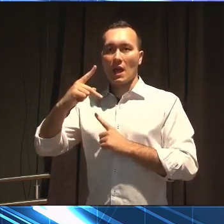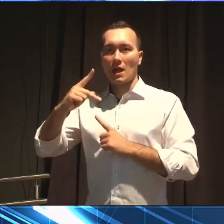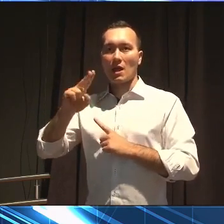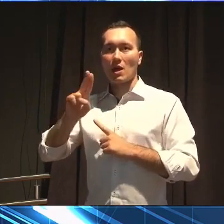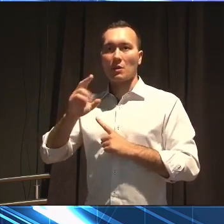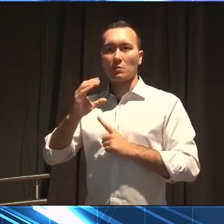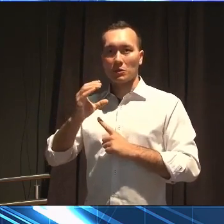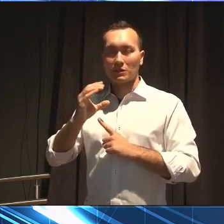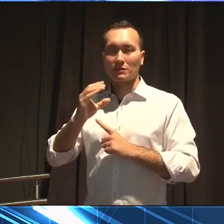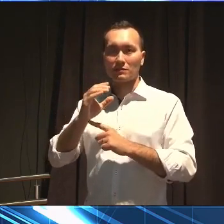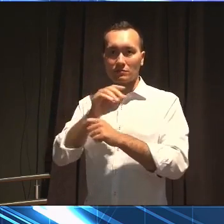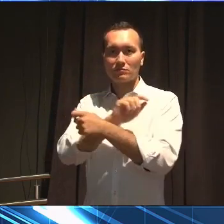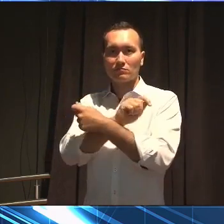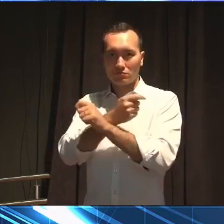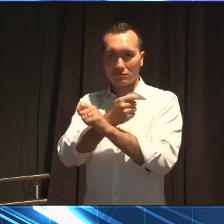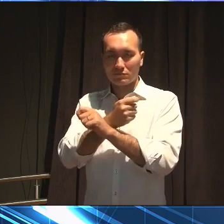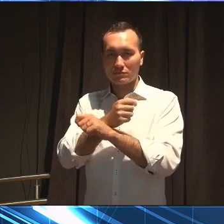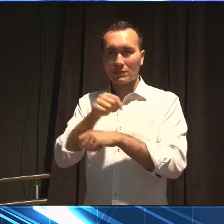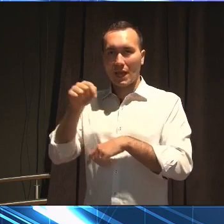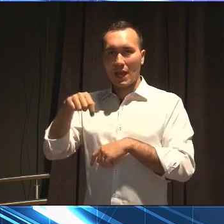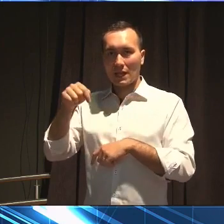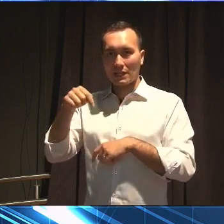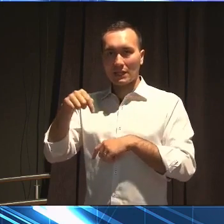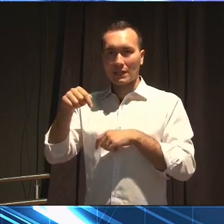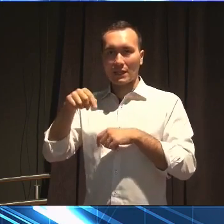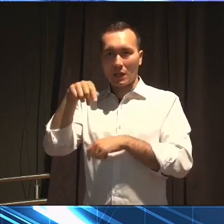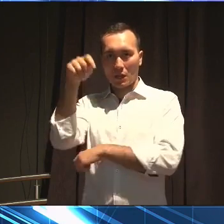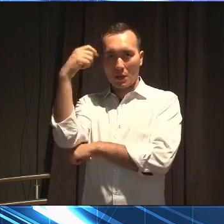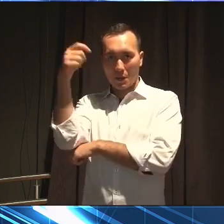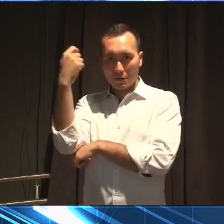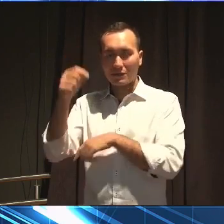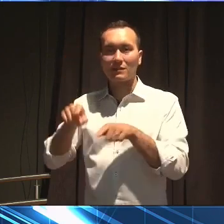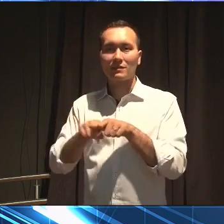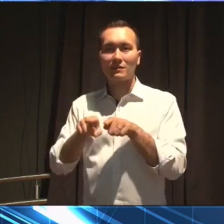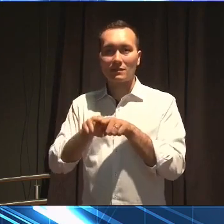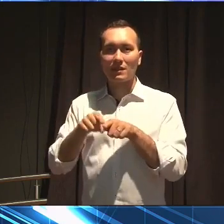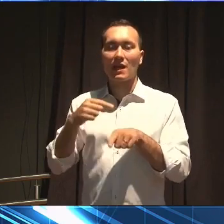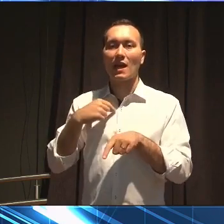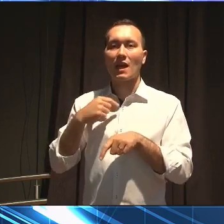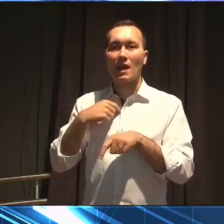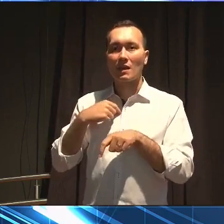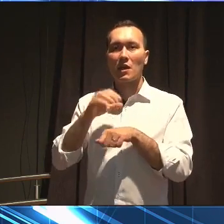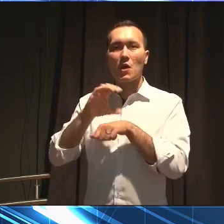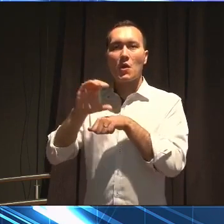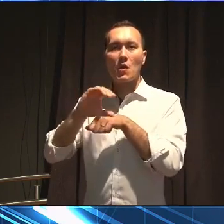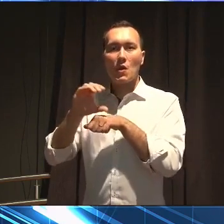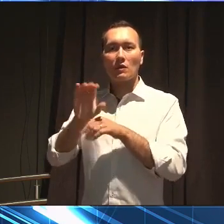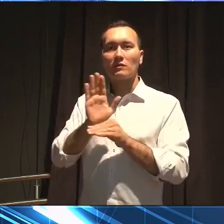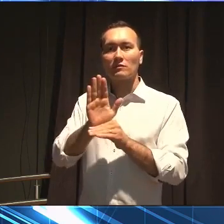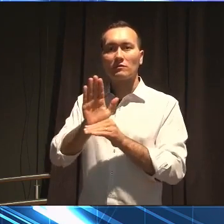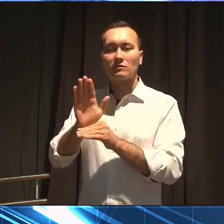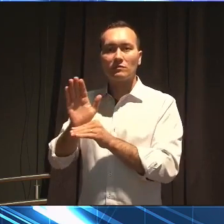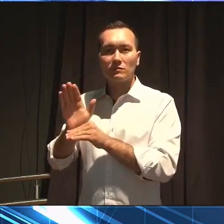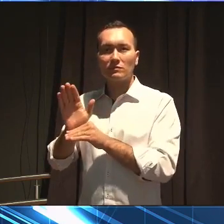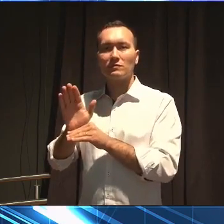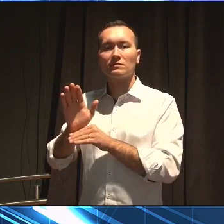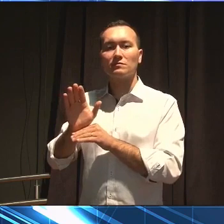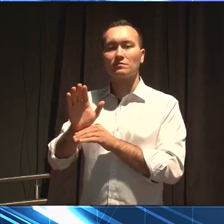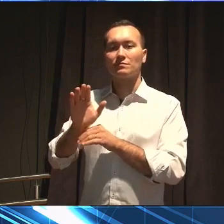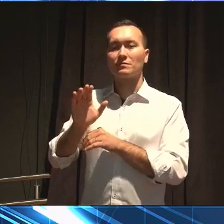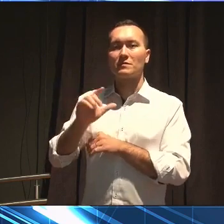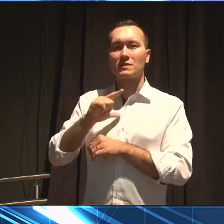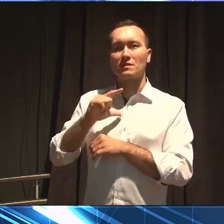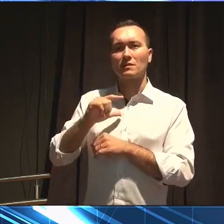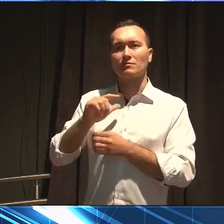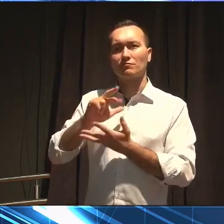da pós-graduação em Brand and Customer Experience. Brand and Customer Experience, certo? Então procurem